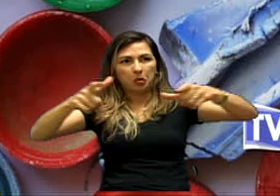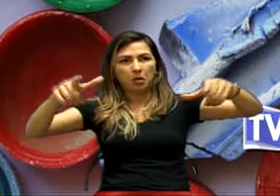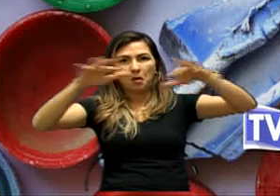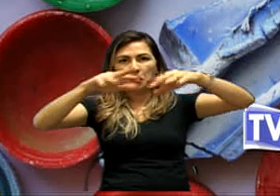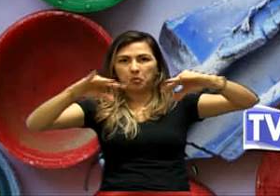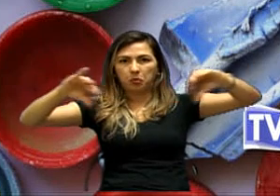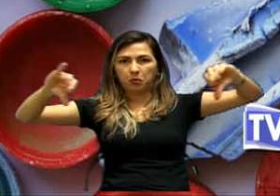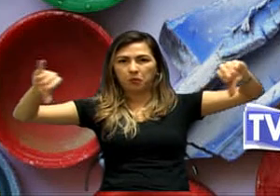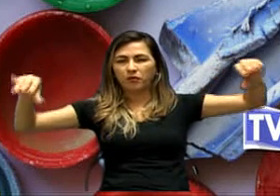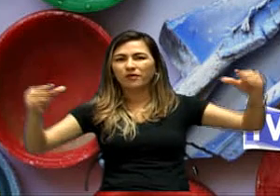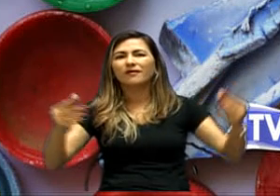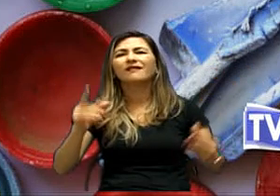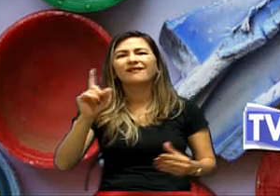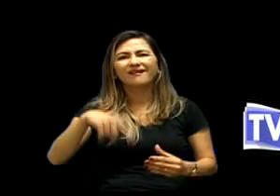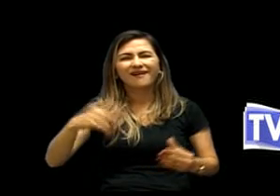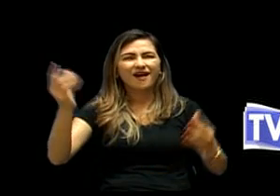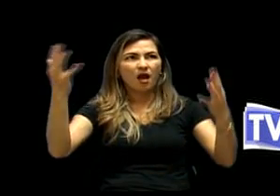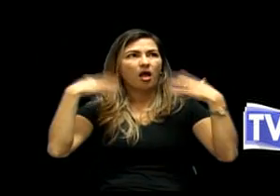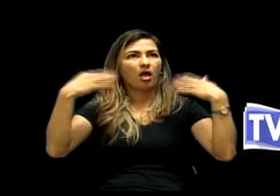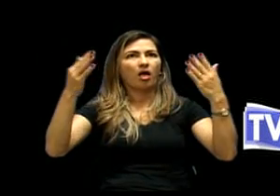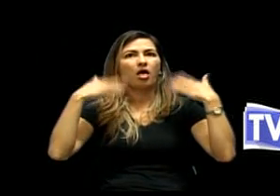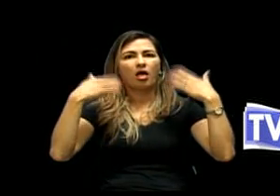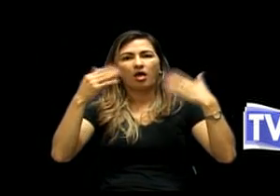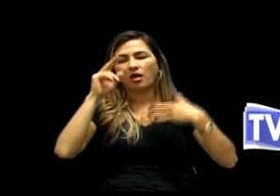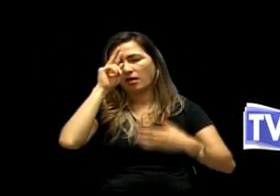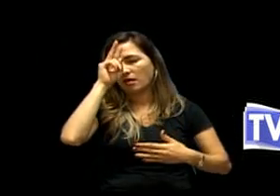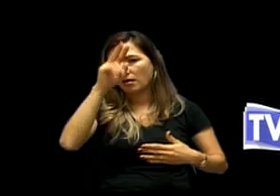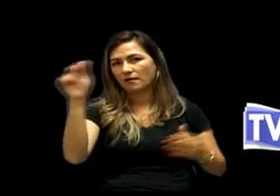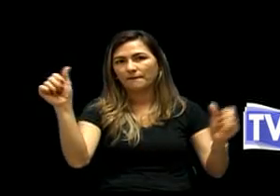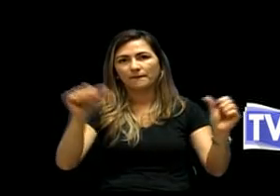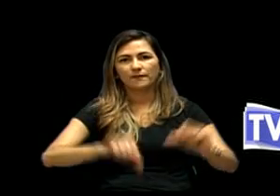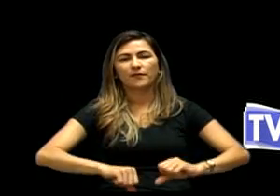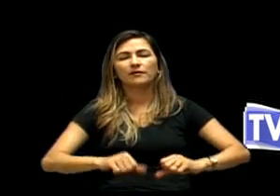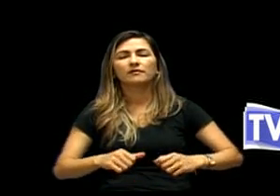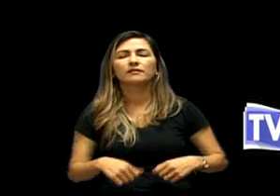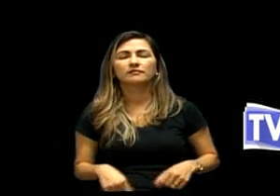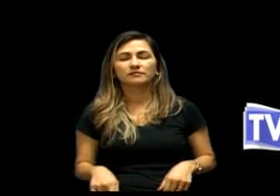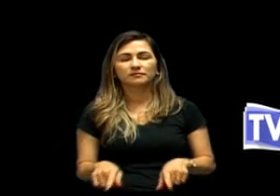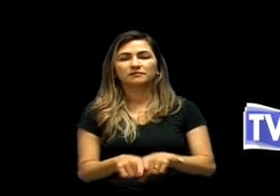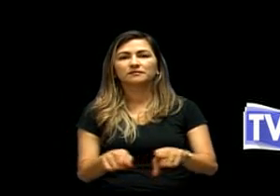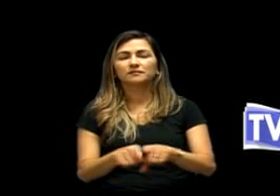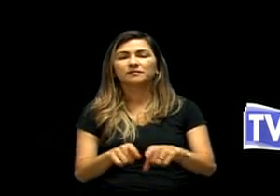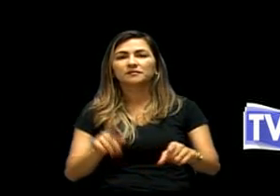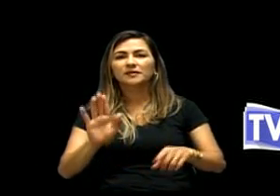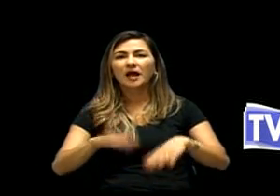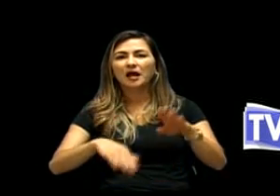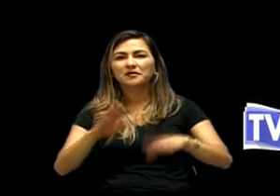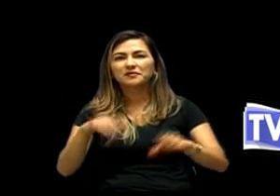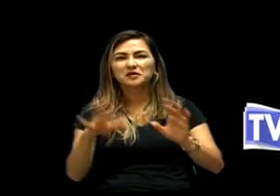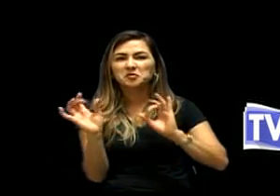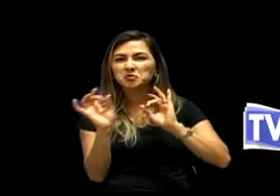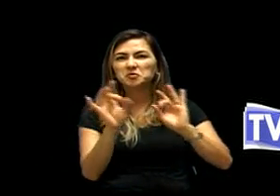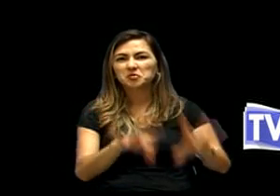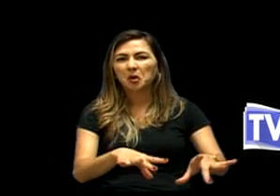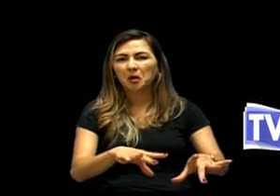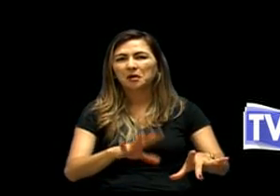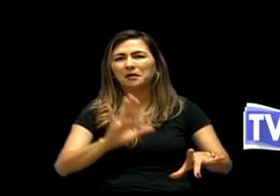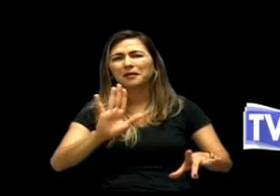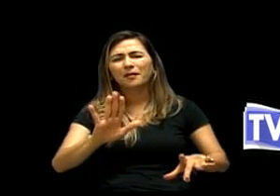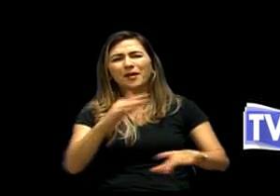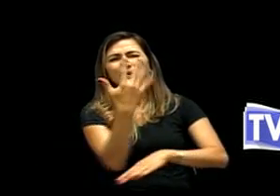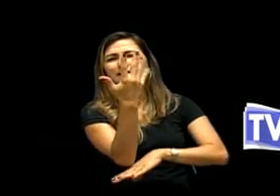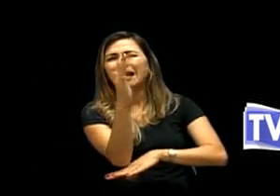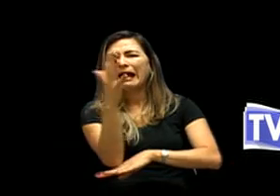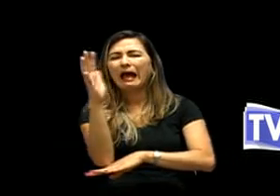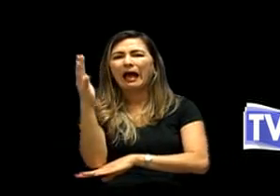resíduos que chegam a ruas e aterros sanitários. Esses resíduos se degradam, transformando-se em microplásticos, que poluem o meio ambiente